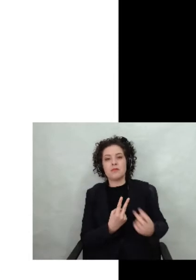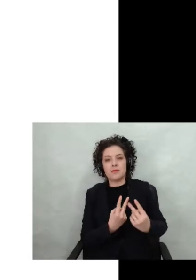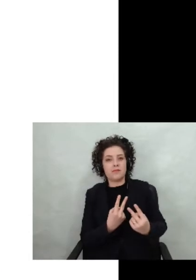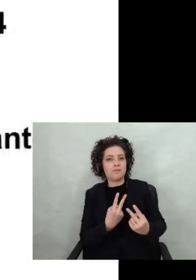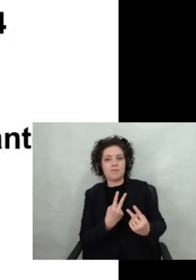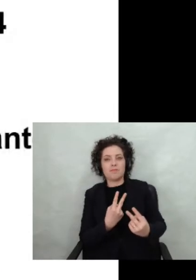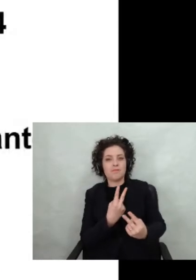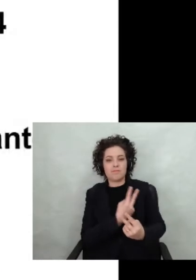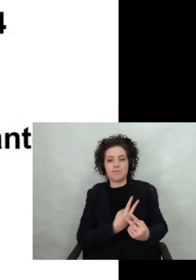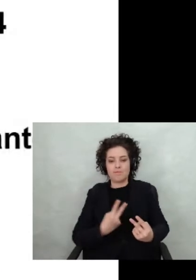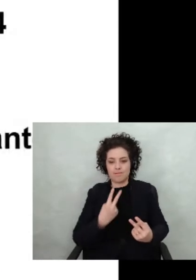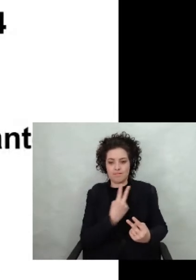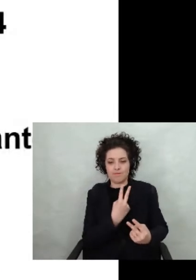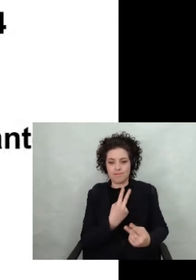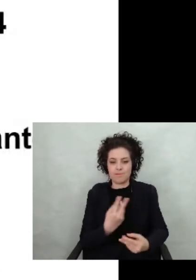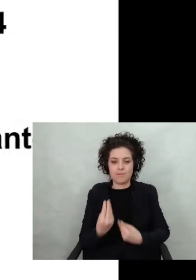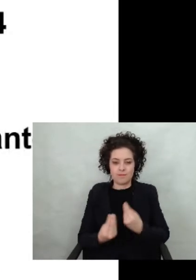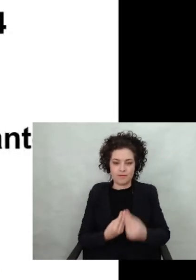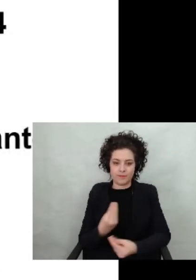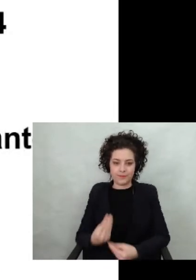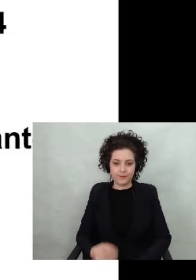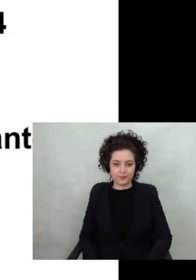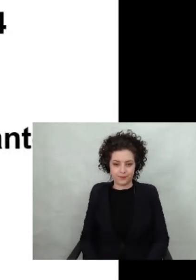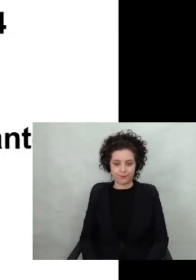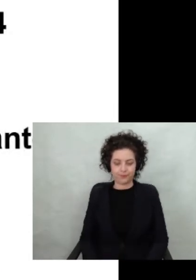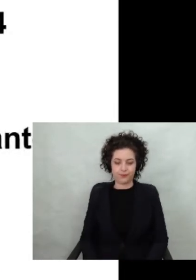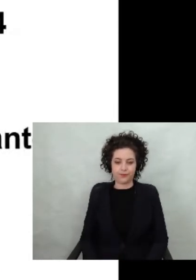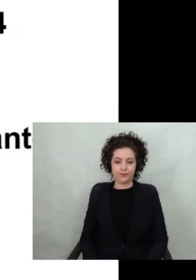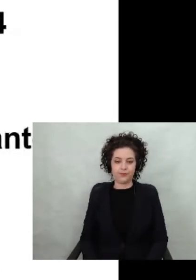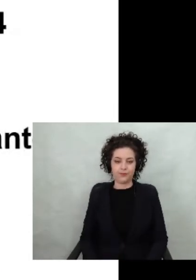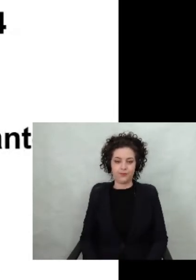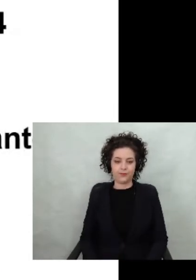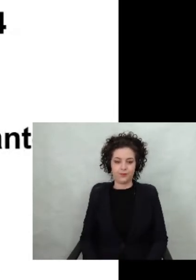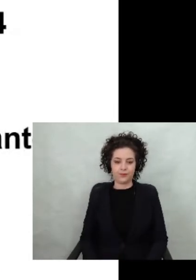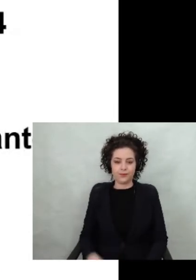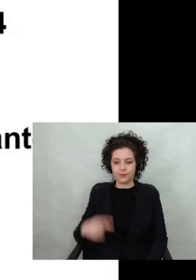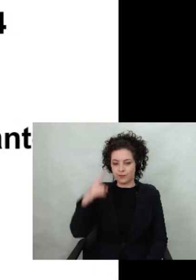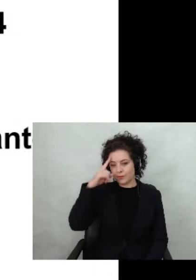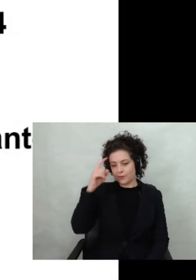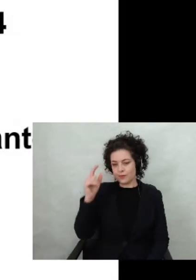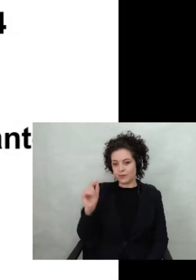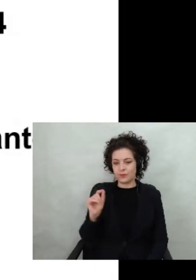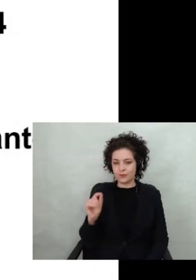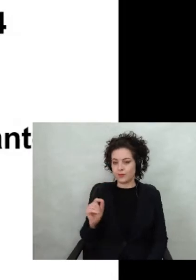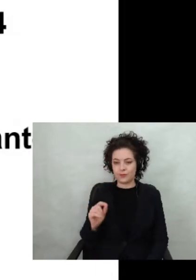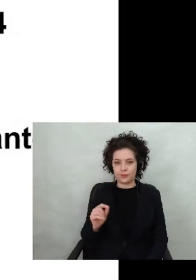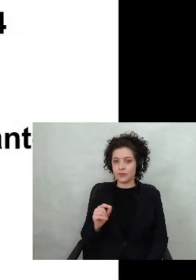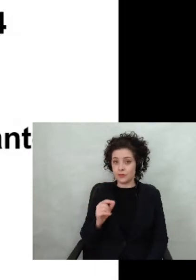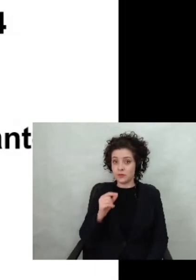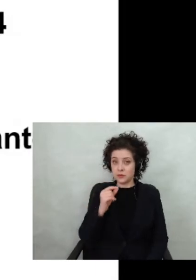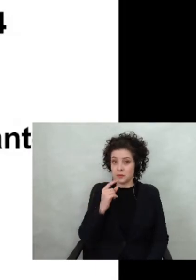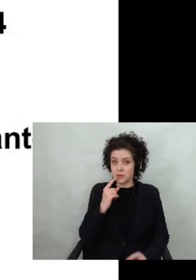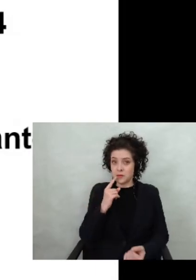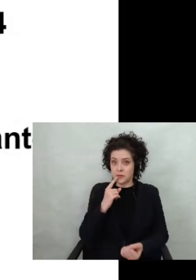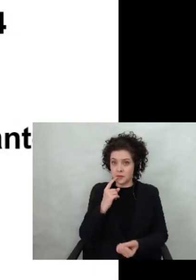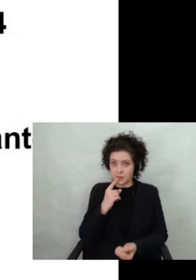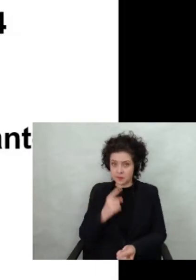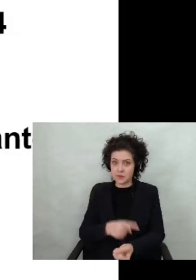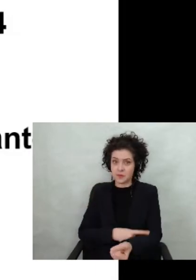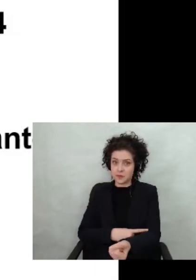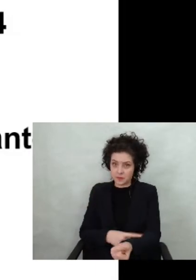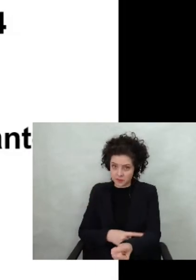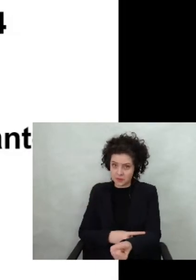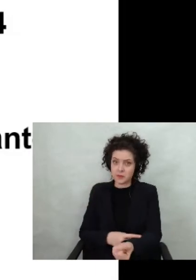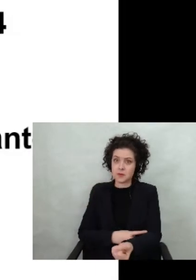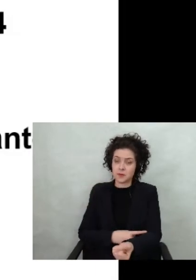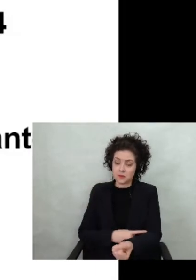Como isso é feito? A ideia é colher plasma desses pacientes que são convalescentes,